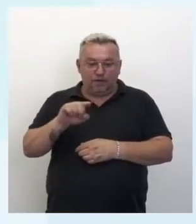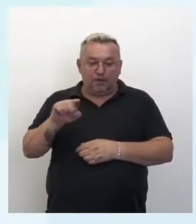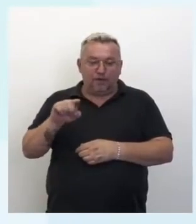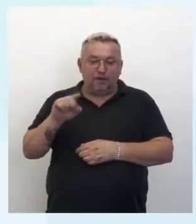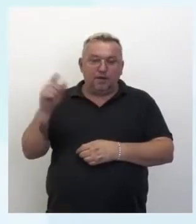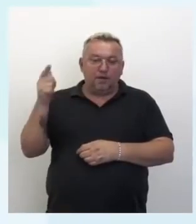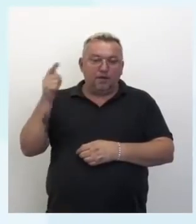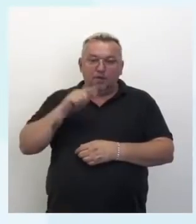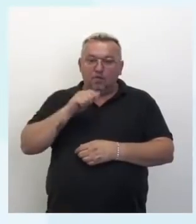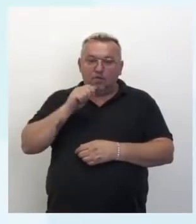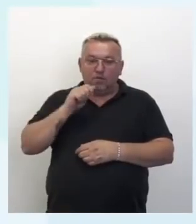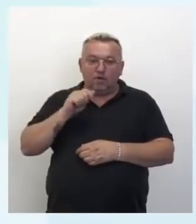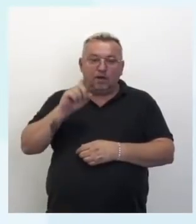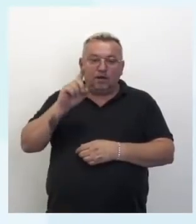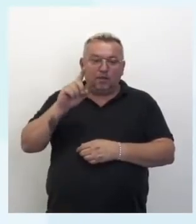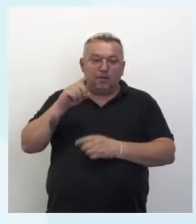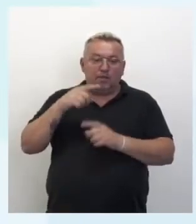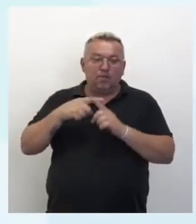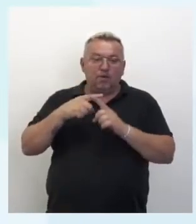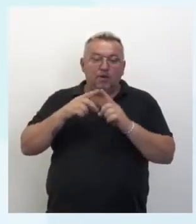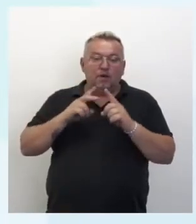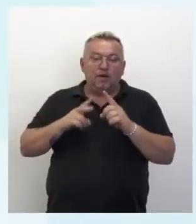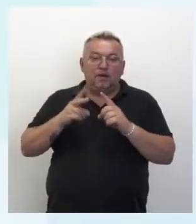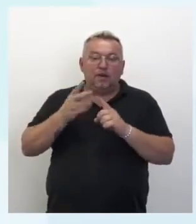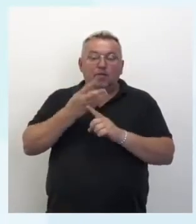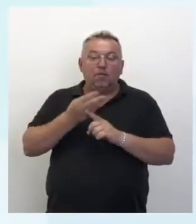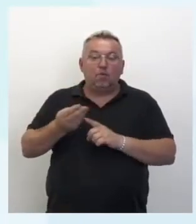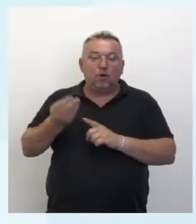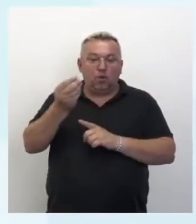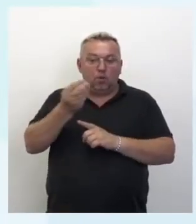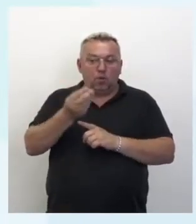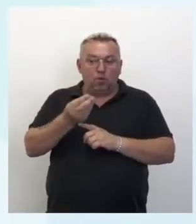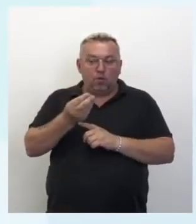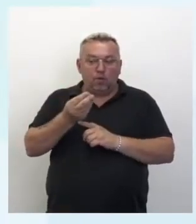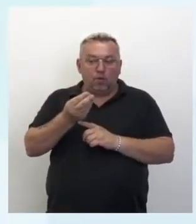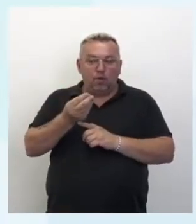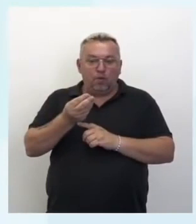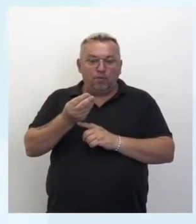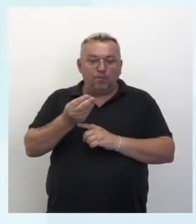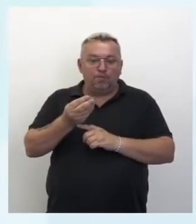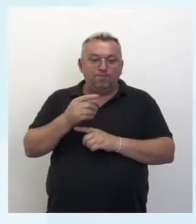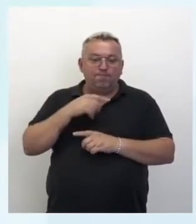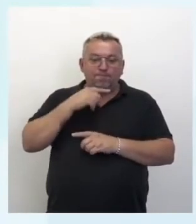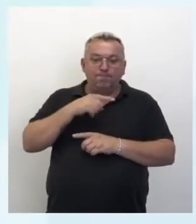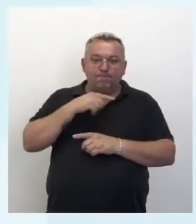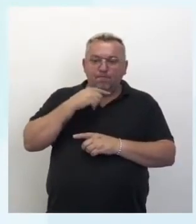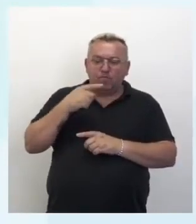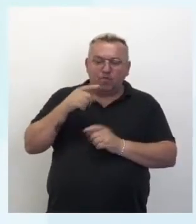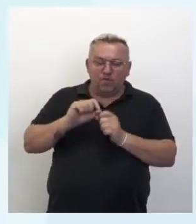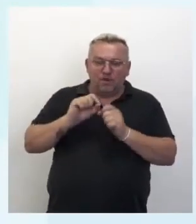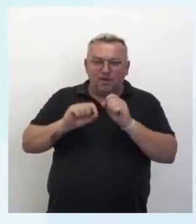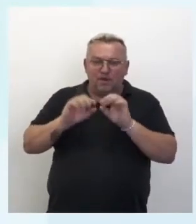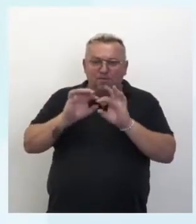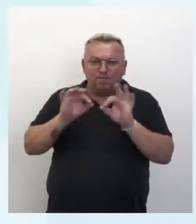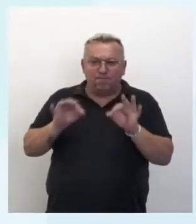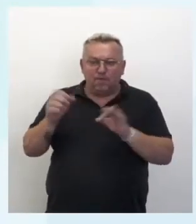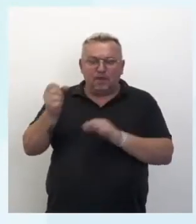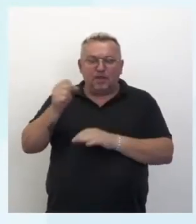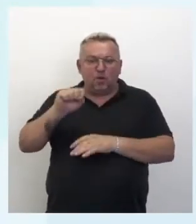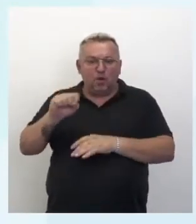eu não coloquei you aqui em cima. Por quê? Porque you é sempre plural, gente. Não adianta falar, não, you pode ser singular. A ideia